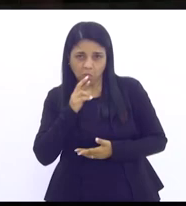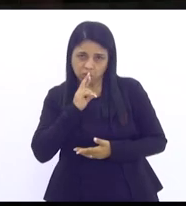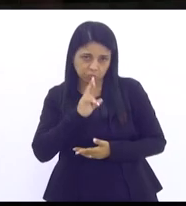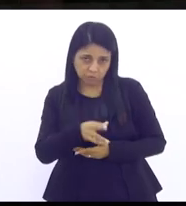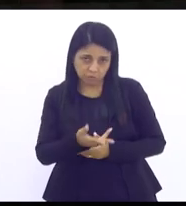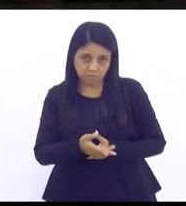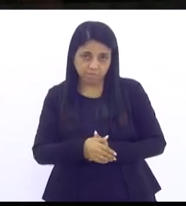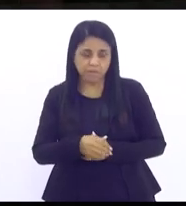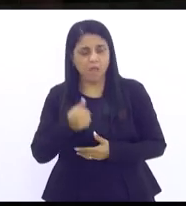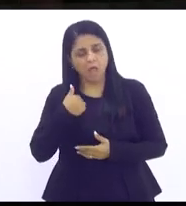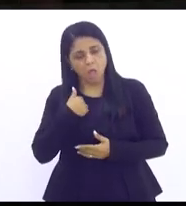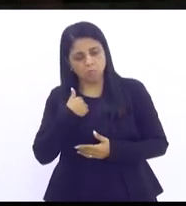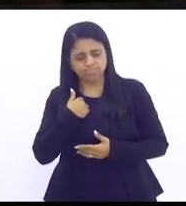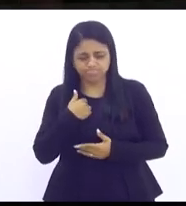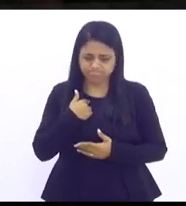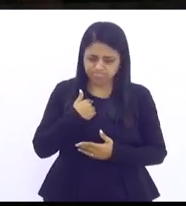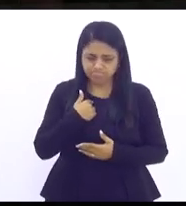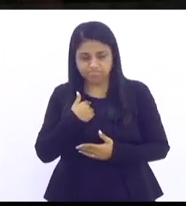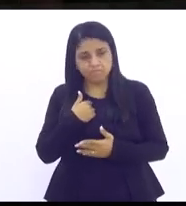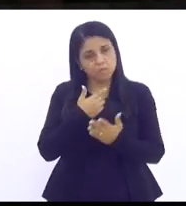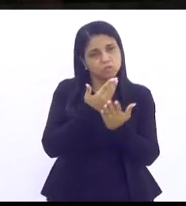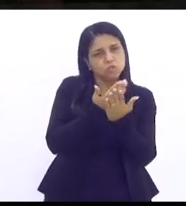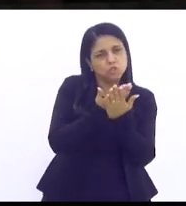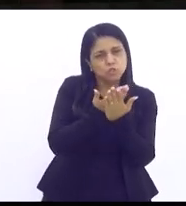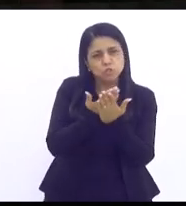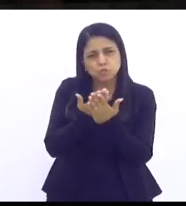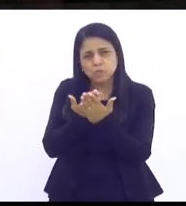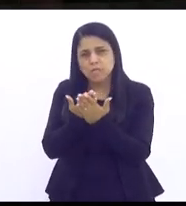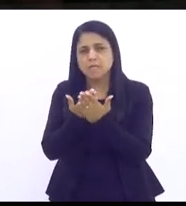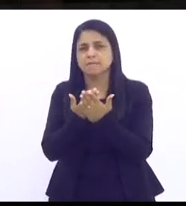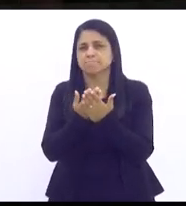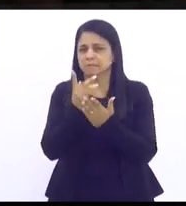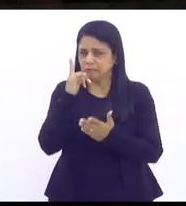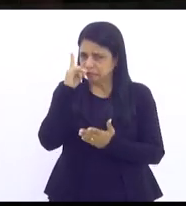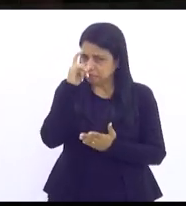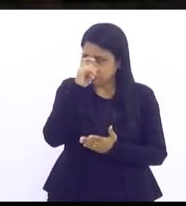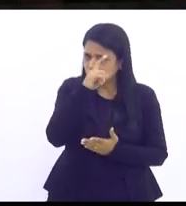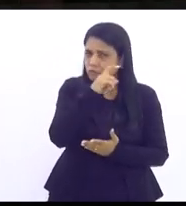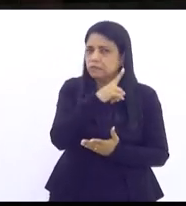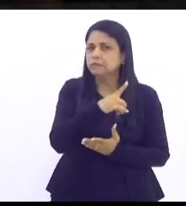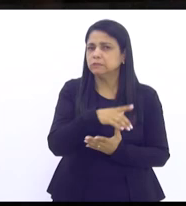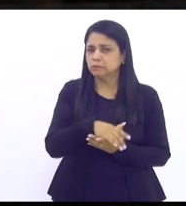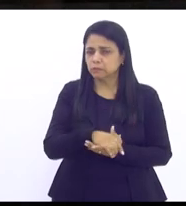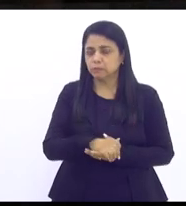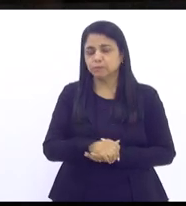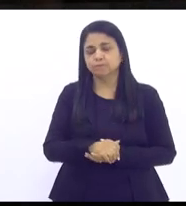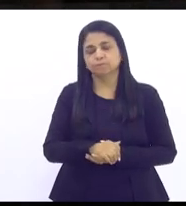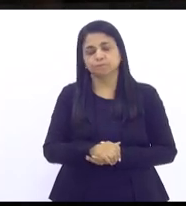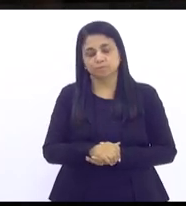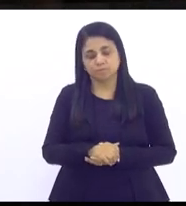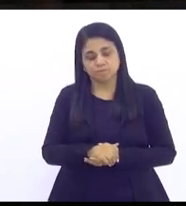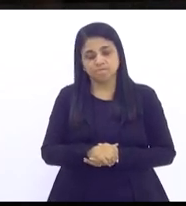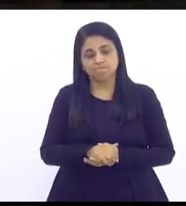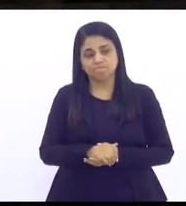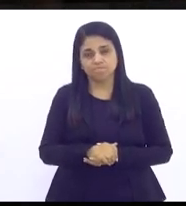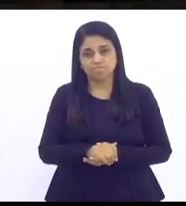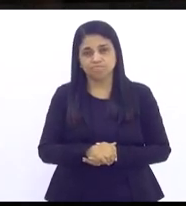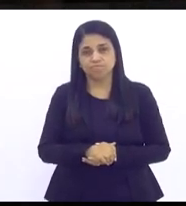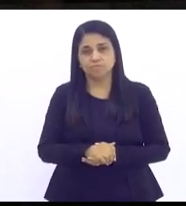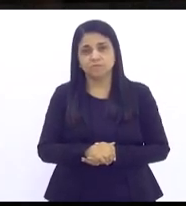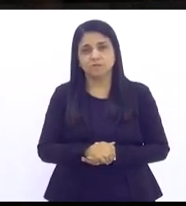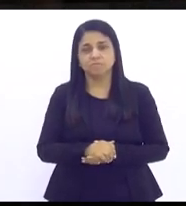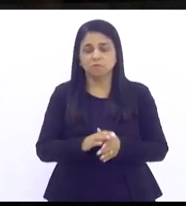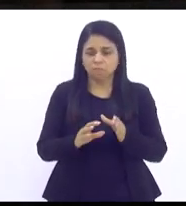fui estudar a matéria, senhor presidente, que é complexa. E fui até o ano